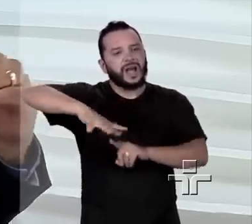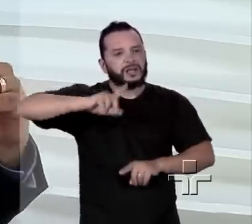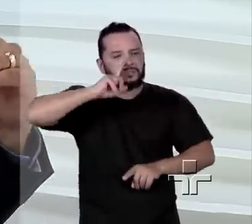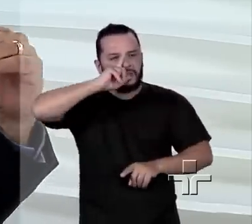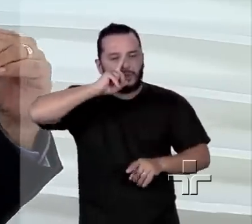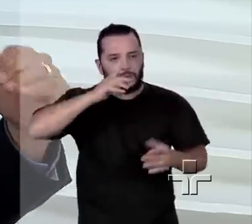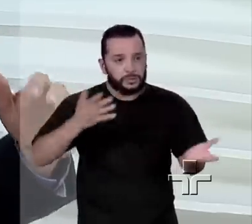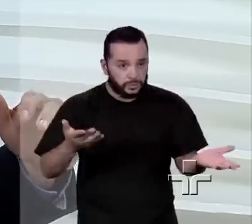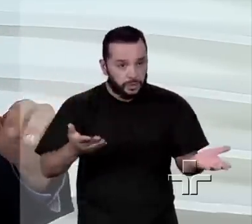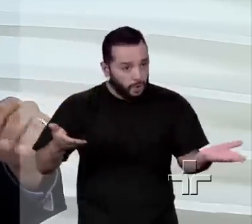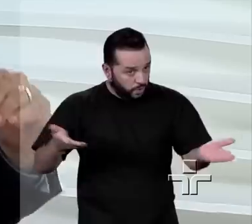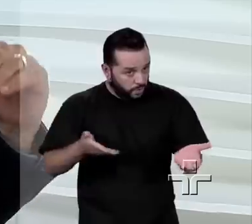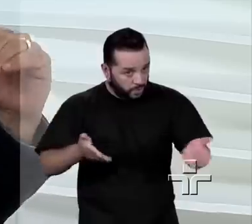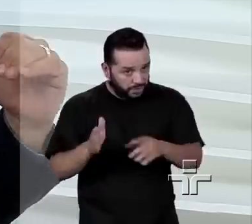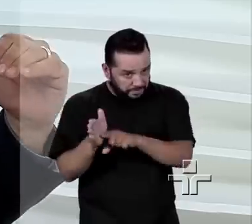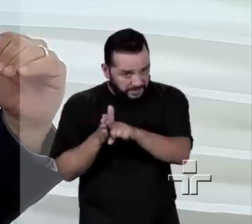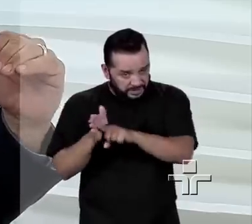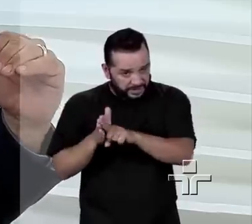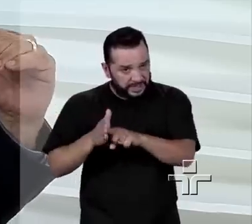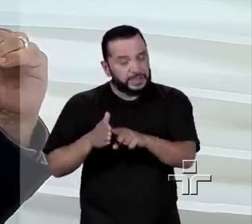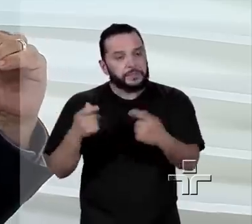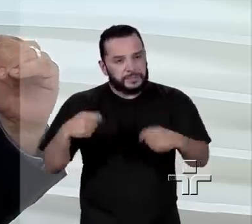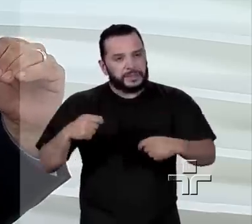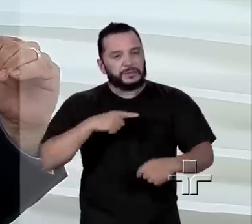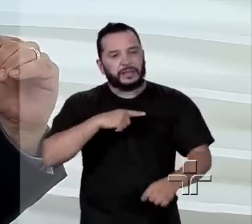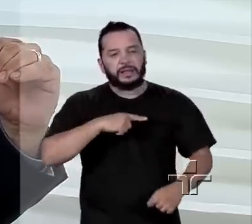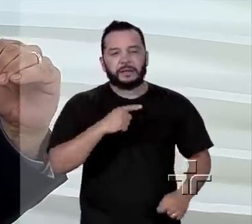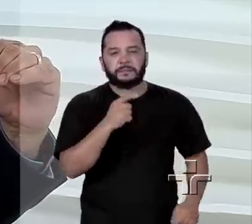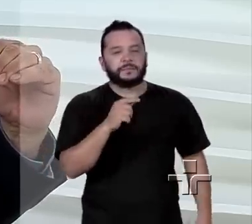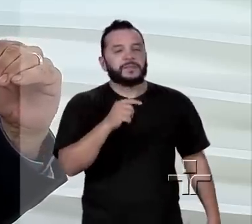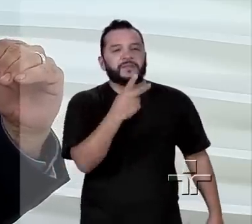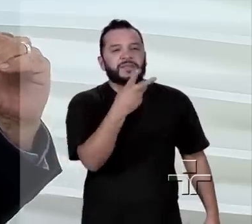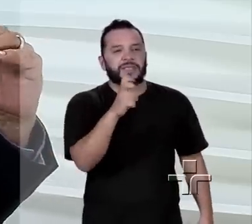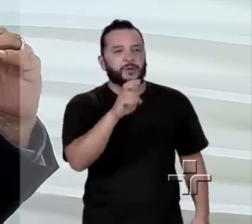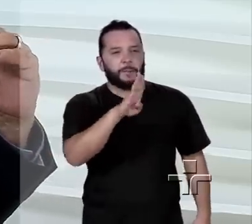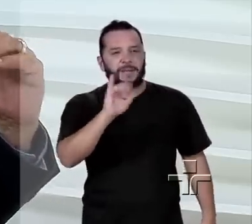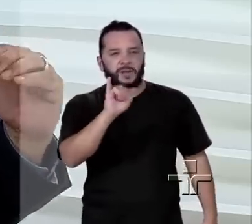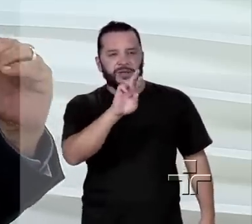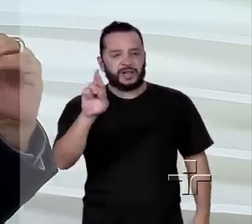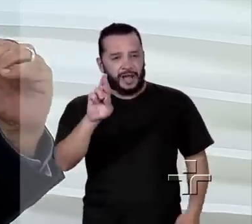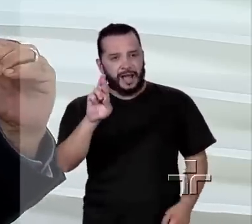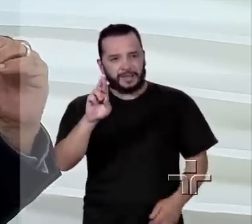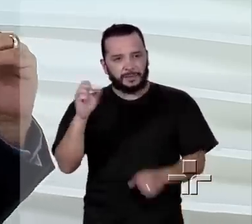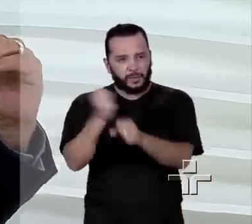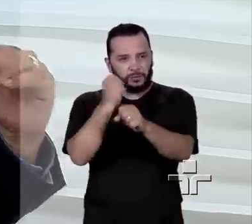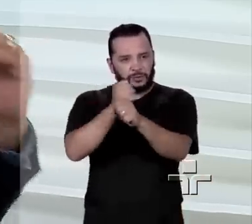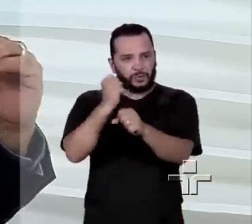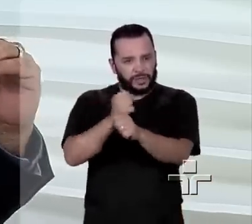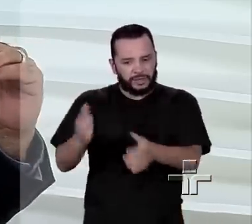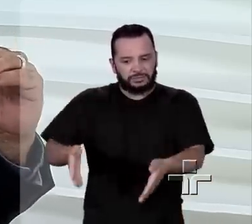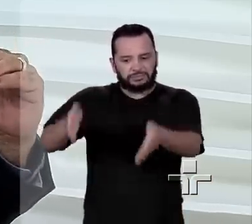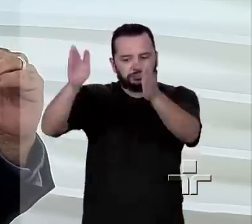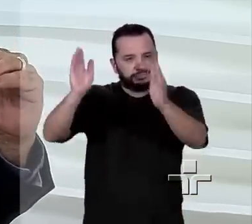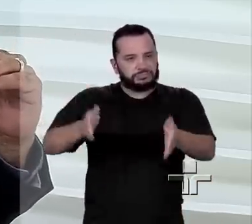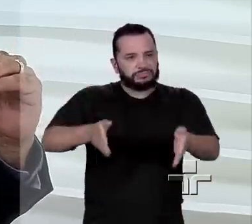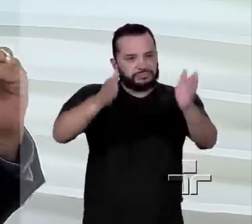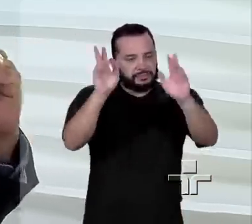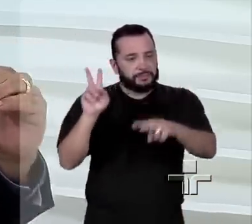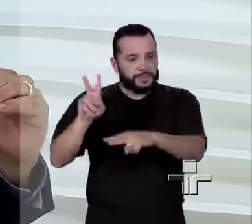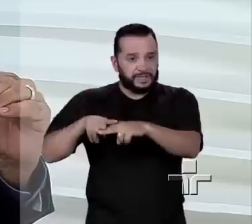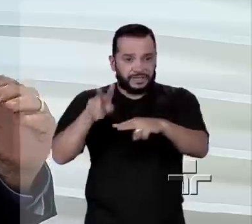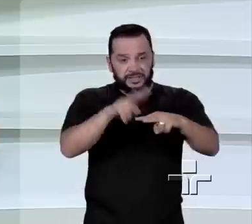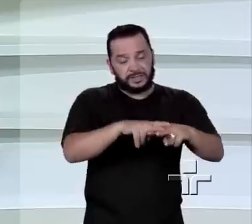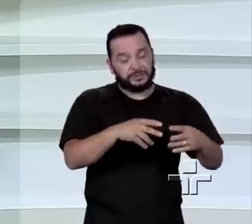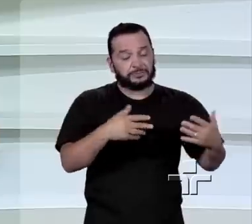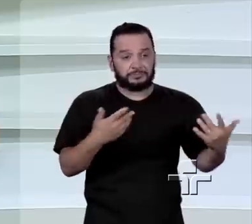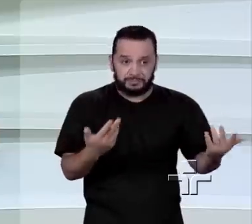25 bilhões de reais para ter um equilíbrio de vagas carcerárias. Nós temos uma legislação dizendo que tem que ser. Agora,